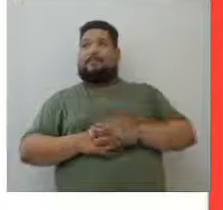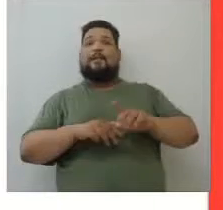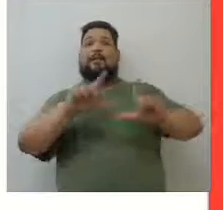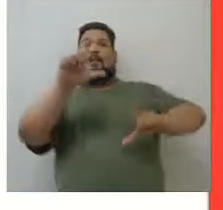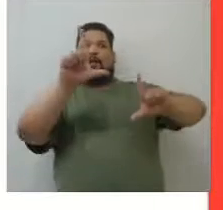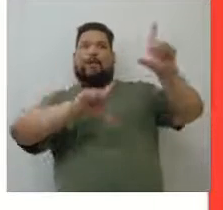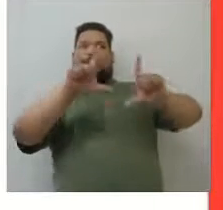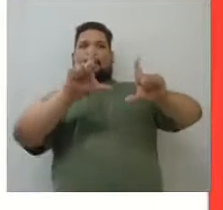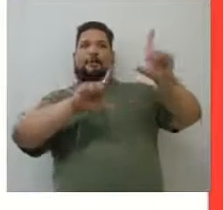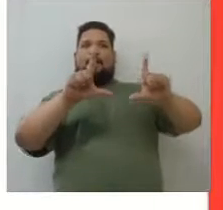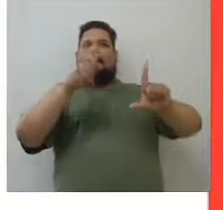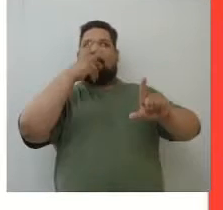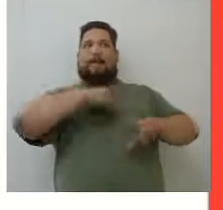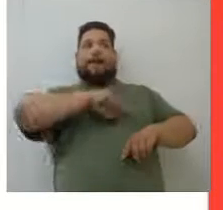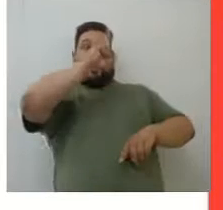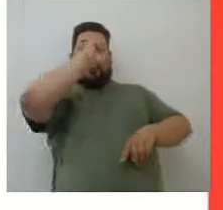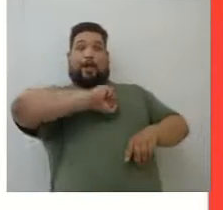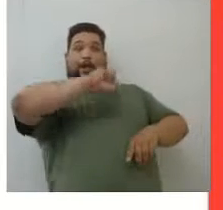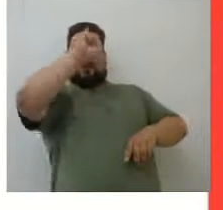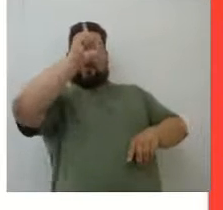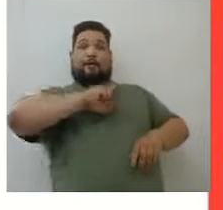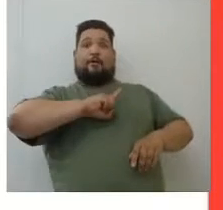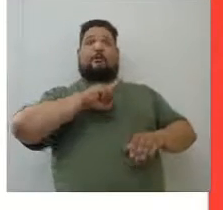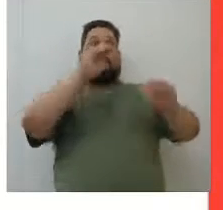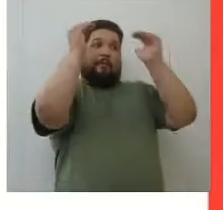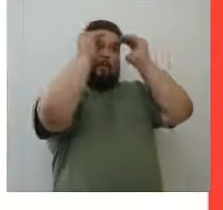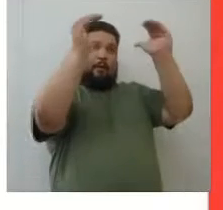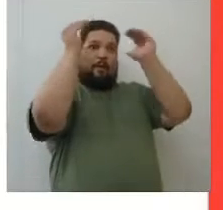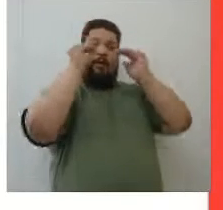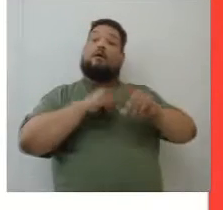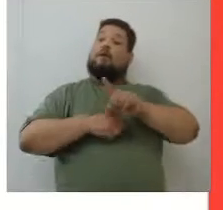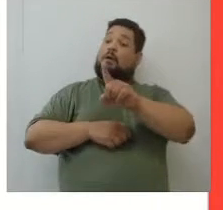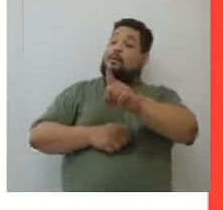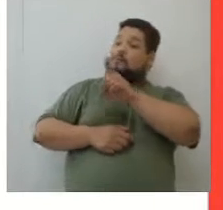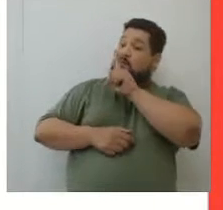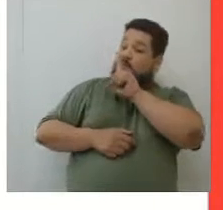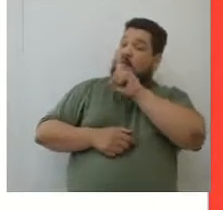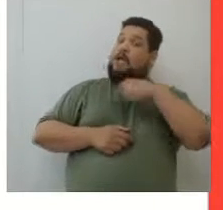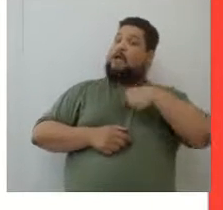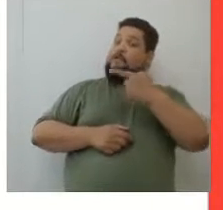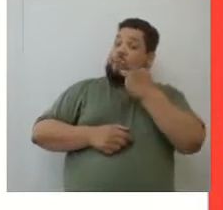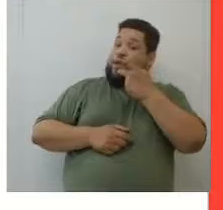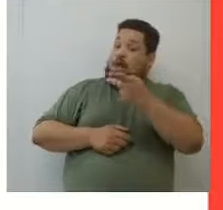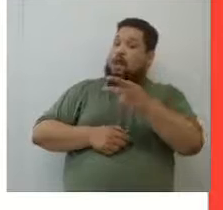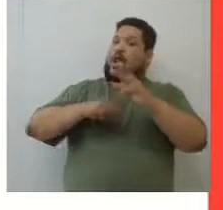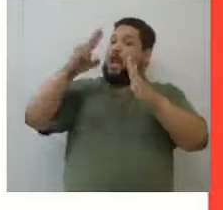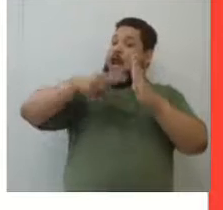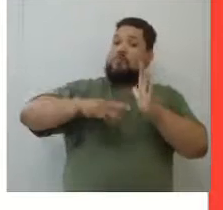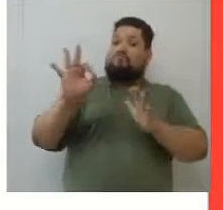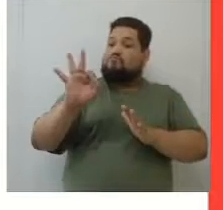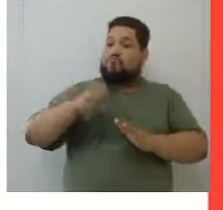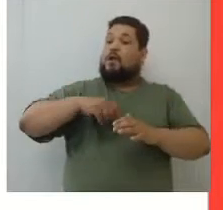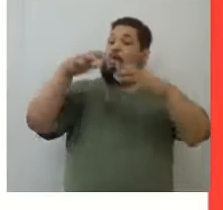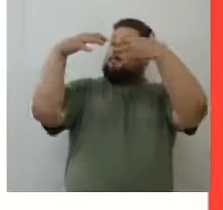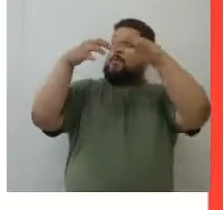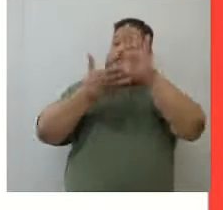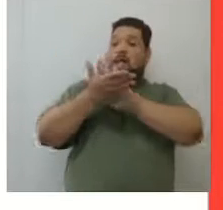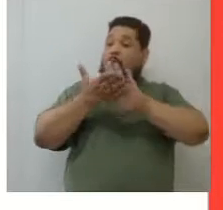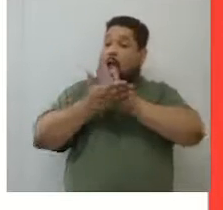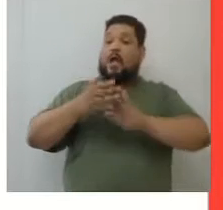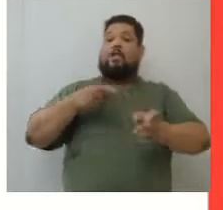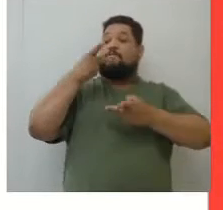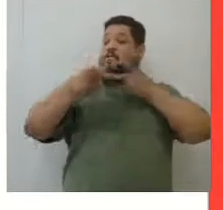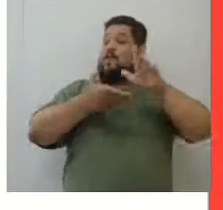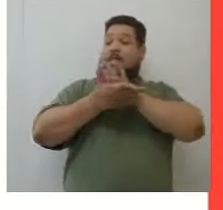televisão adestrando a população, né? Quieto, eu disse para você não ler, nem pensar, nem falar,